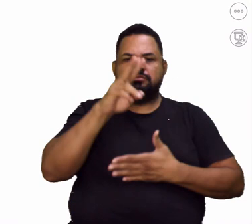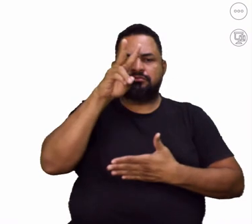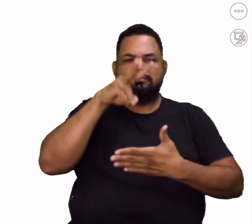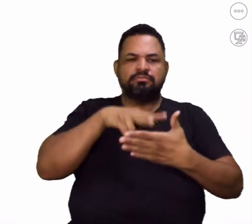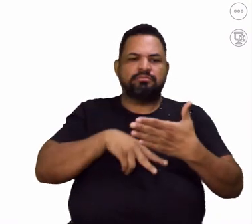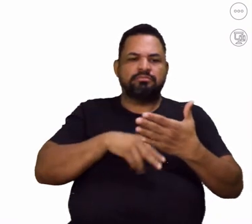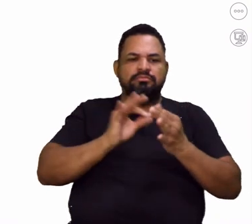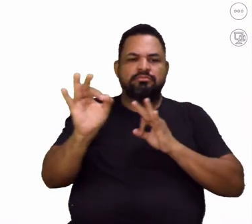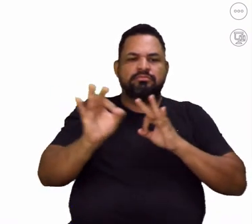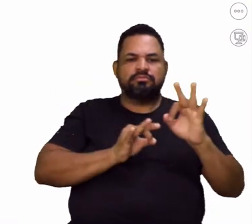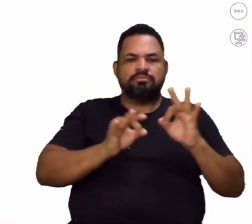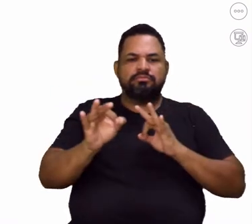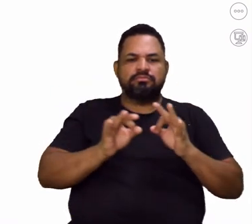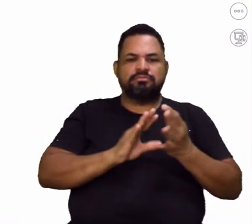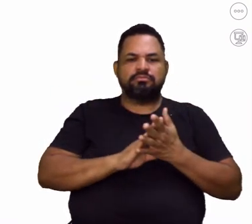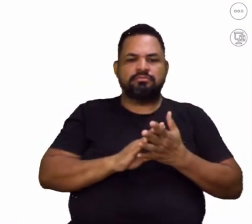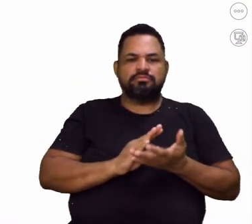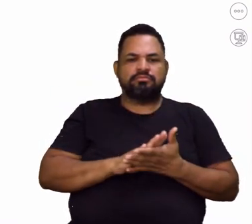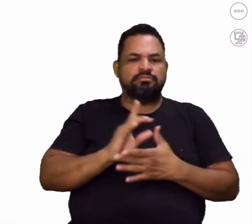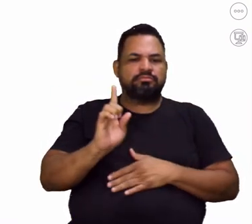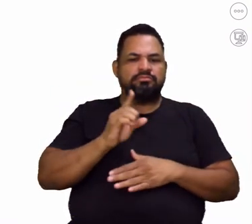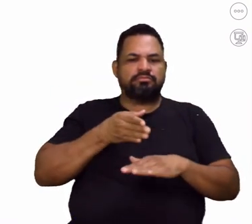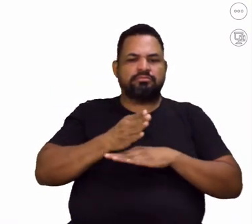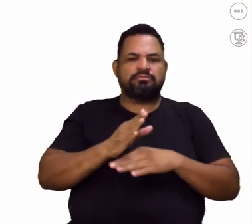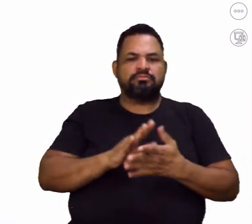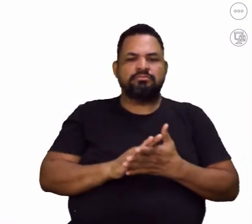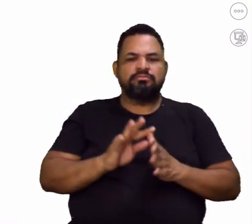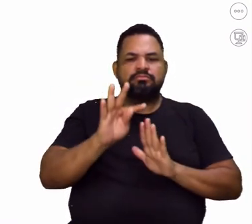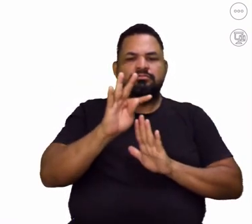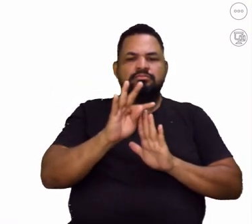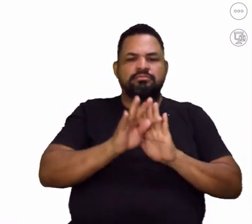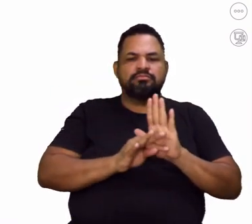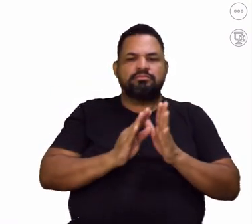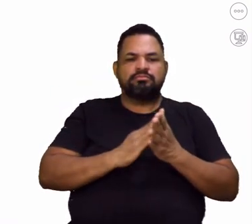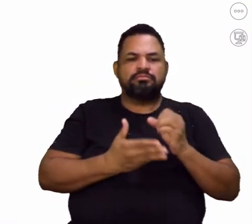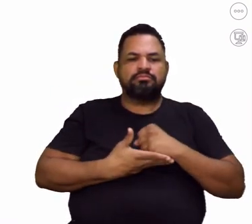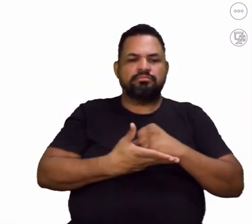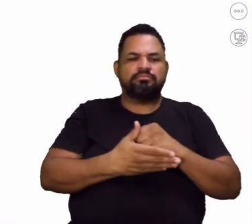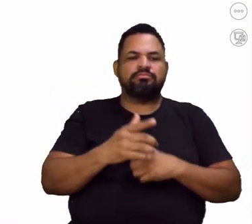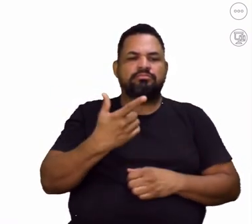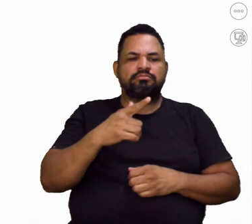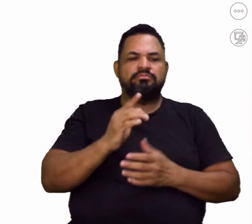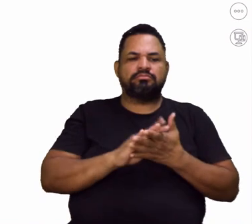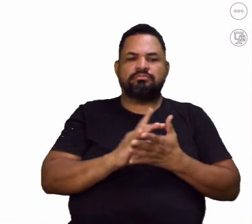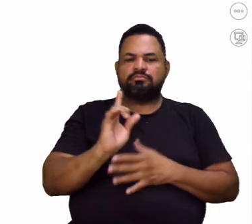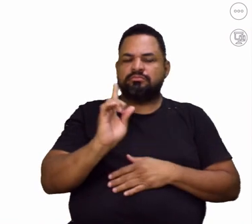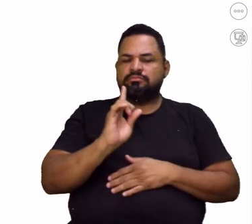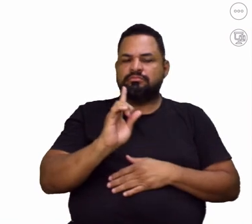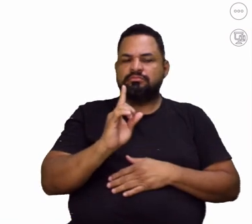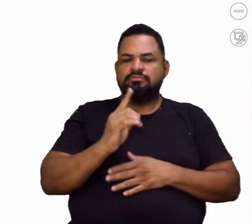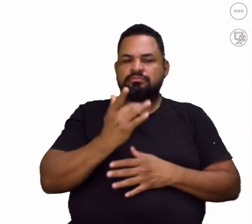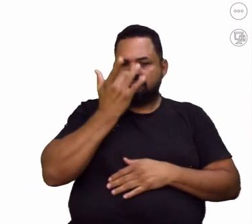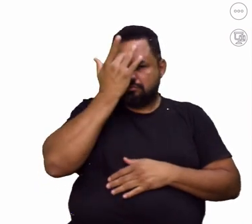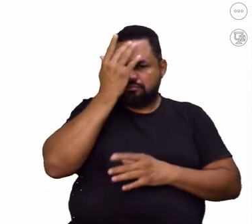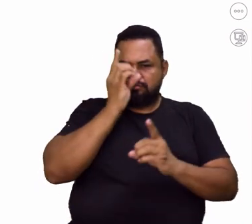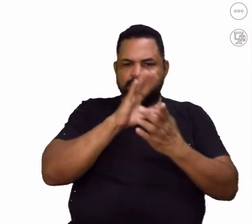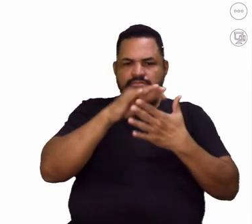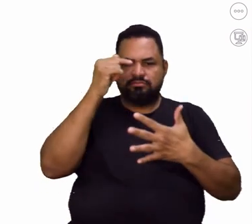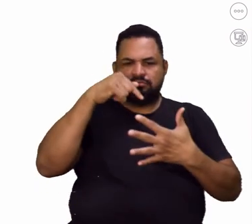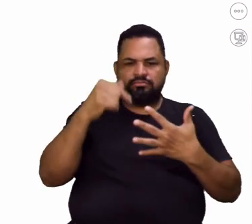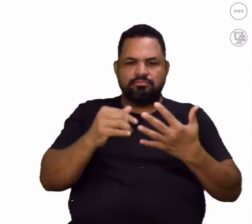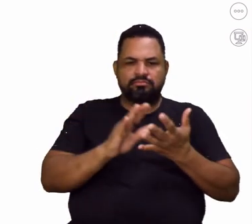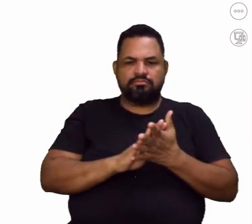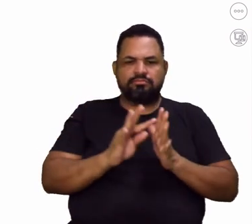leitor. Estabelece uma relação indireta com o texto base. Não é fácil de encontrar elementos no